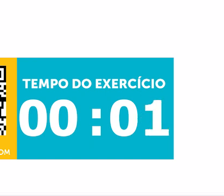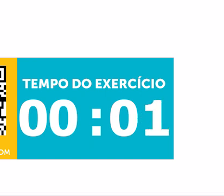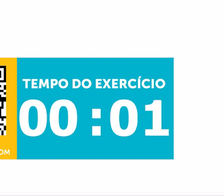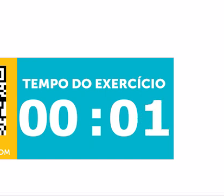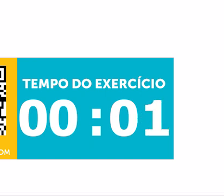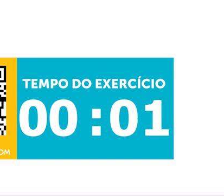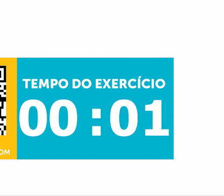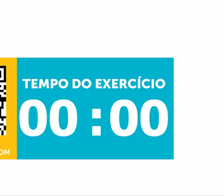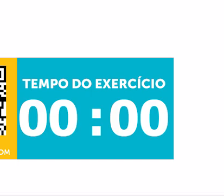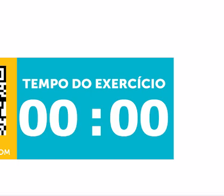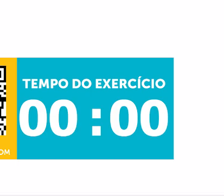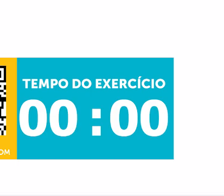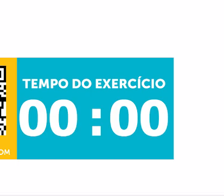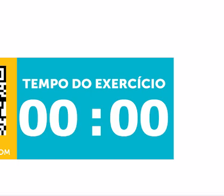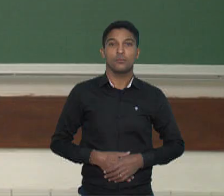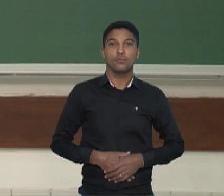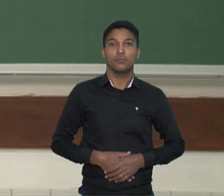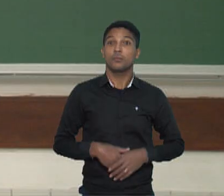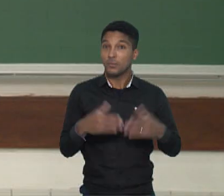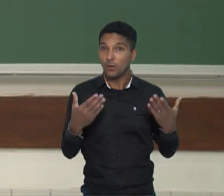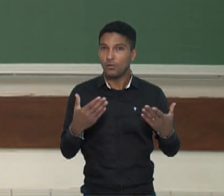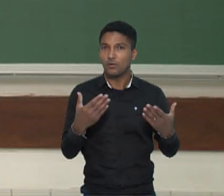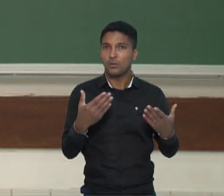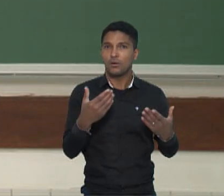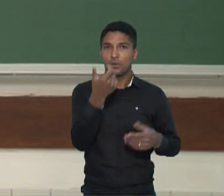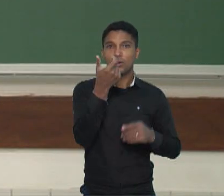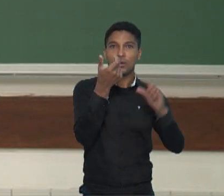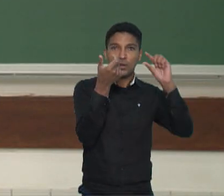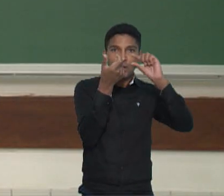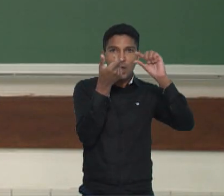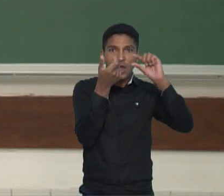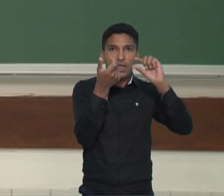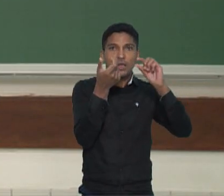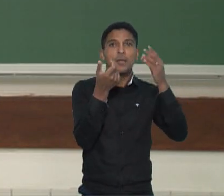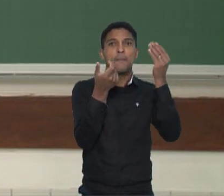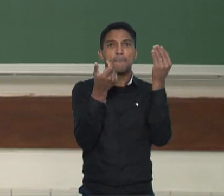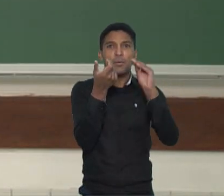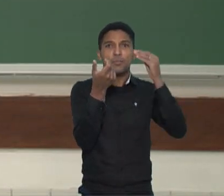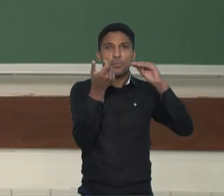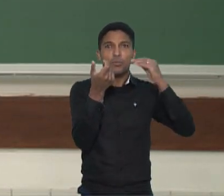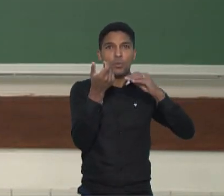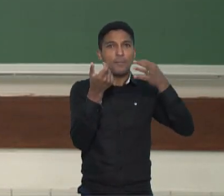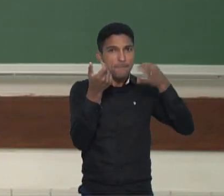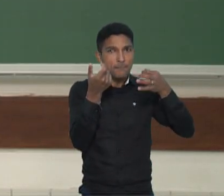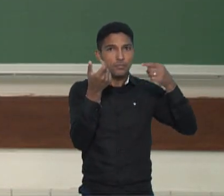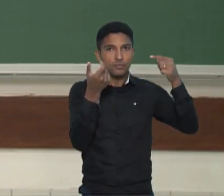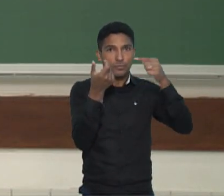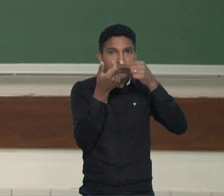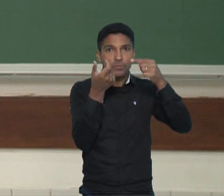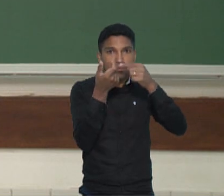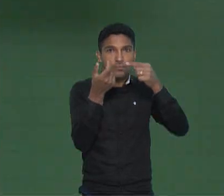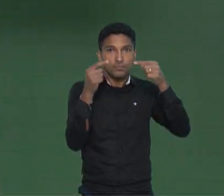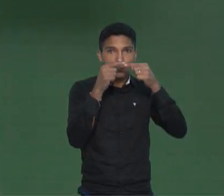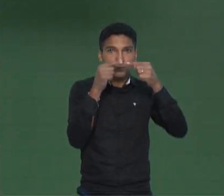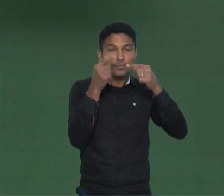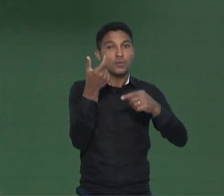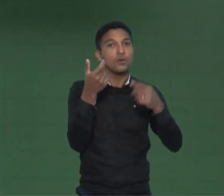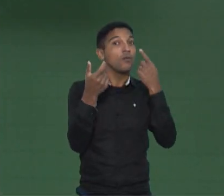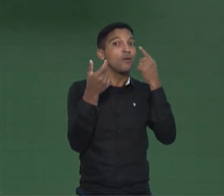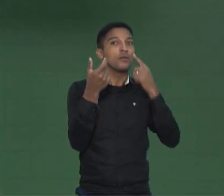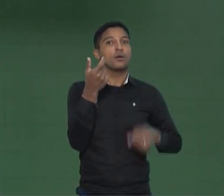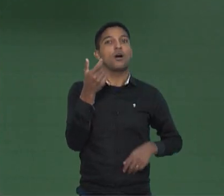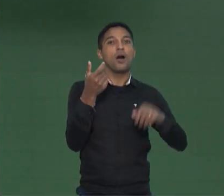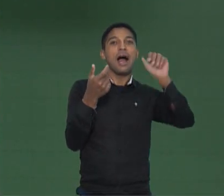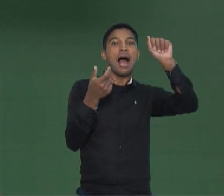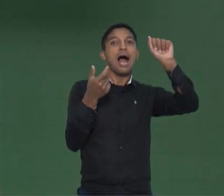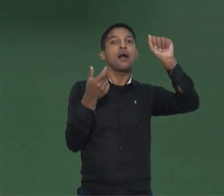De que você gosta? De livros. Apareceu a preposição. Verbo transitivo indireto.